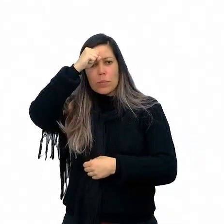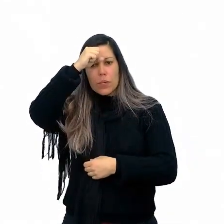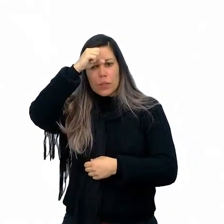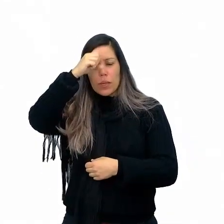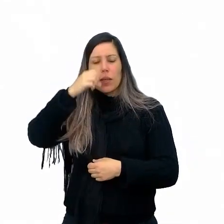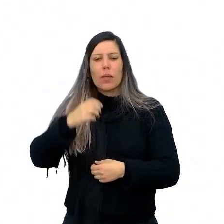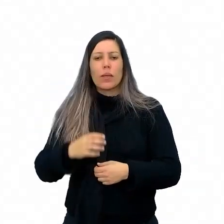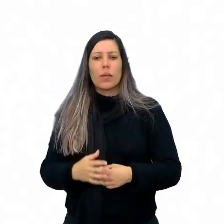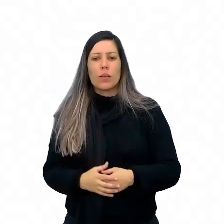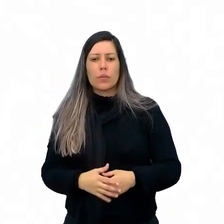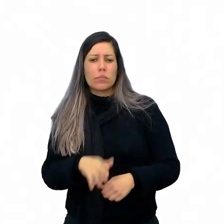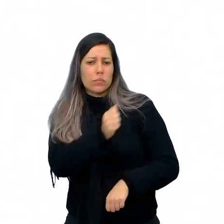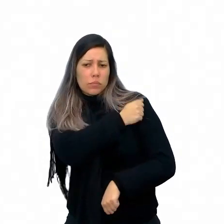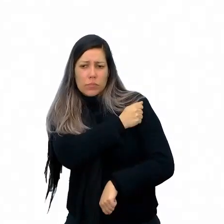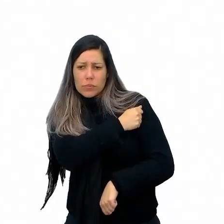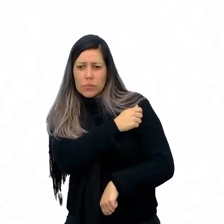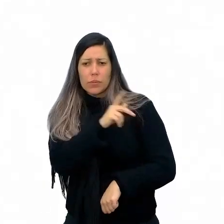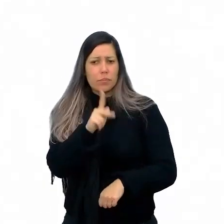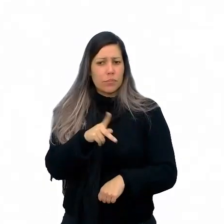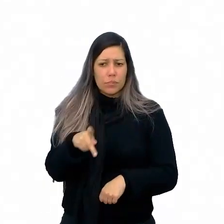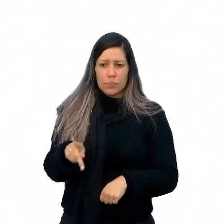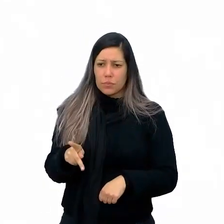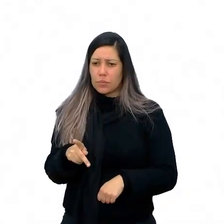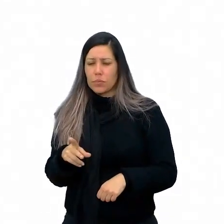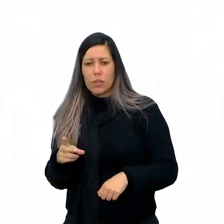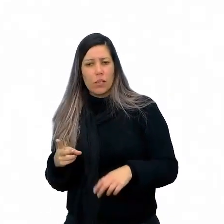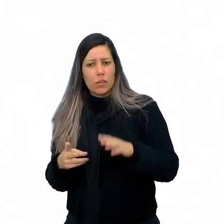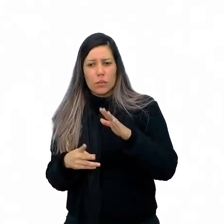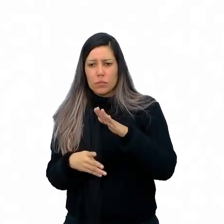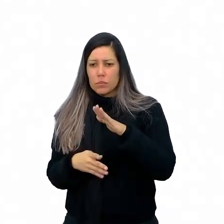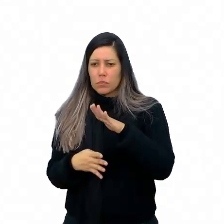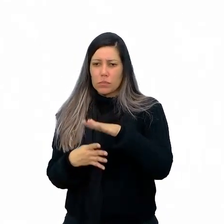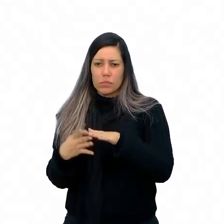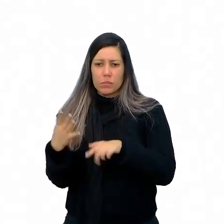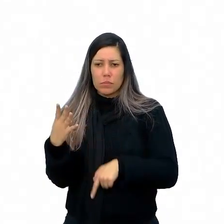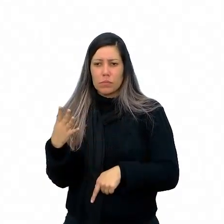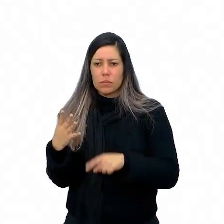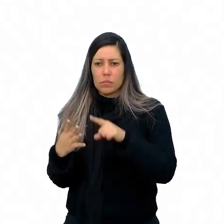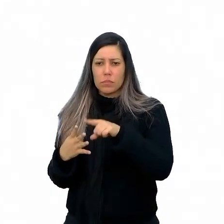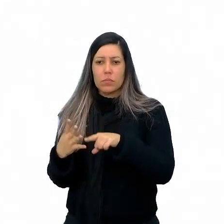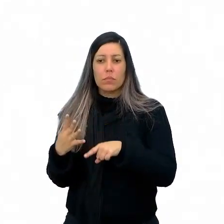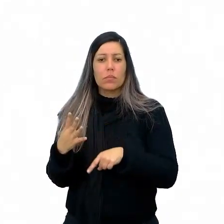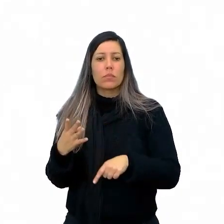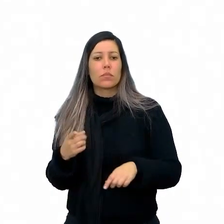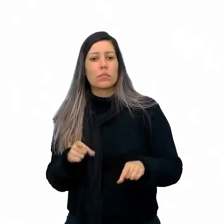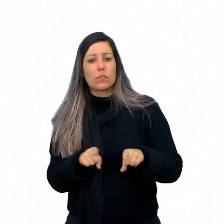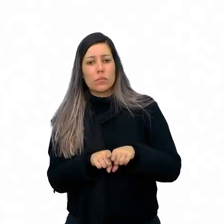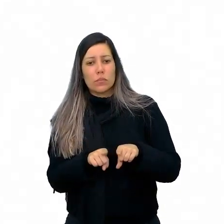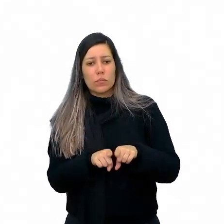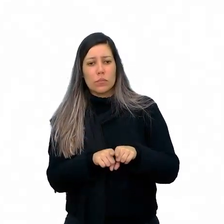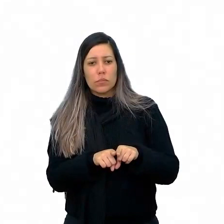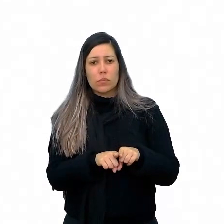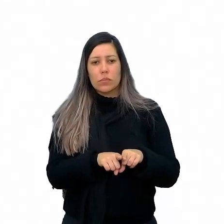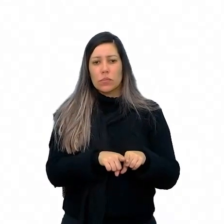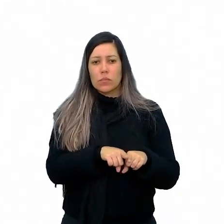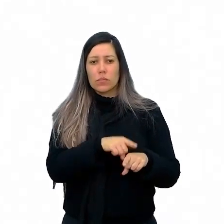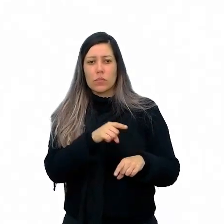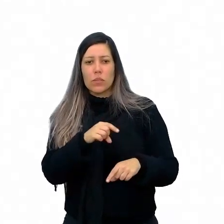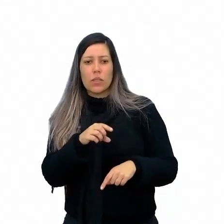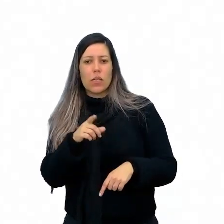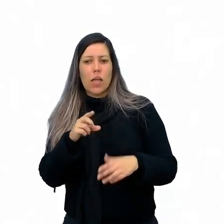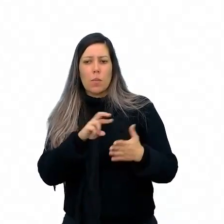discentes, quanto aos estudantes. Então, o conceito de expressão algébrica, a ideia de monômio,